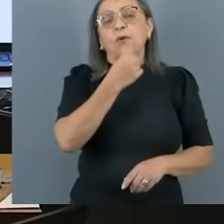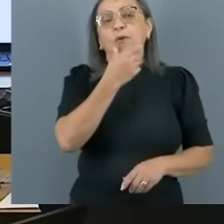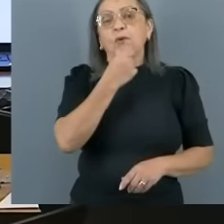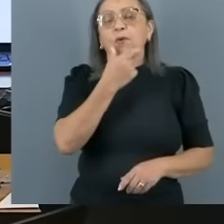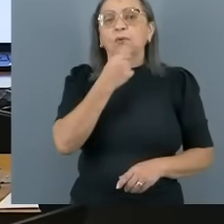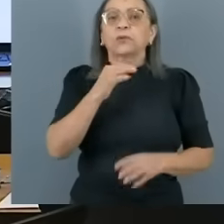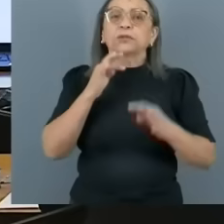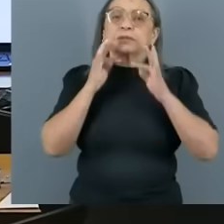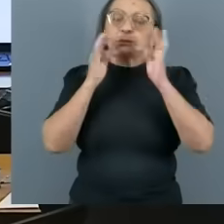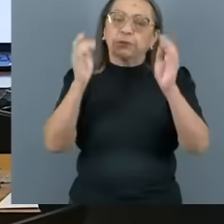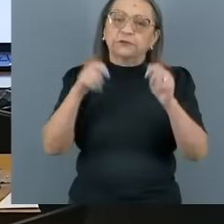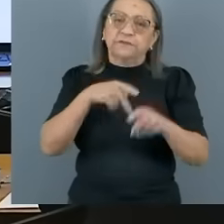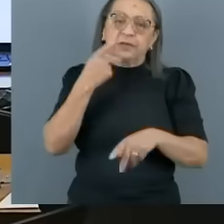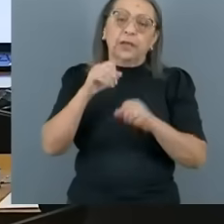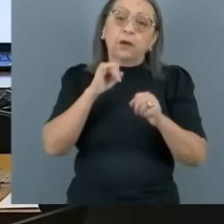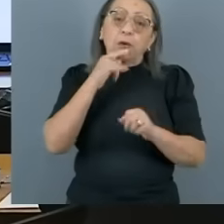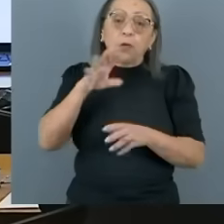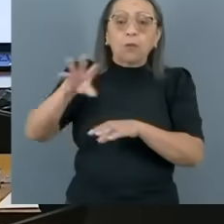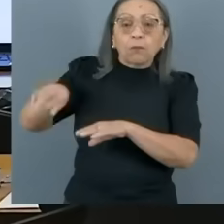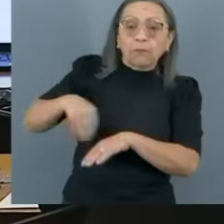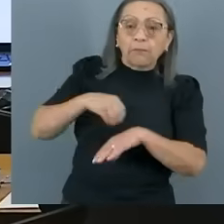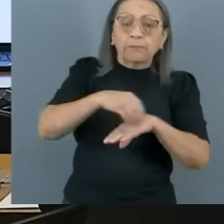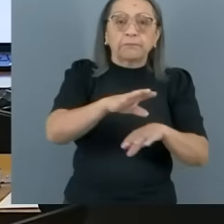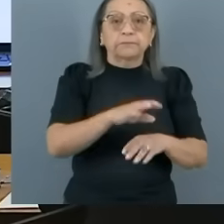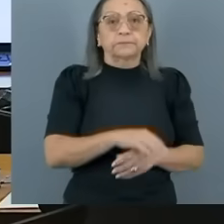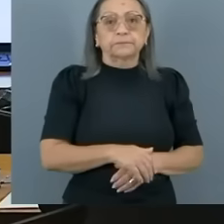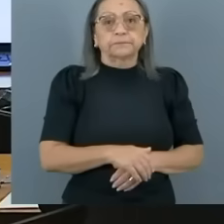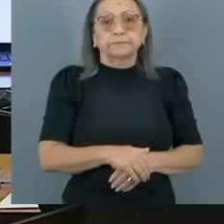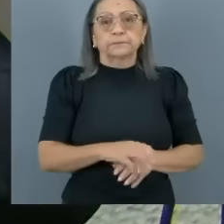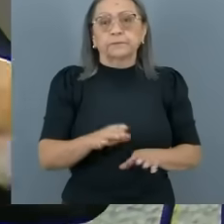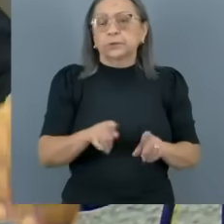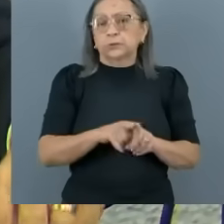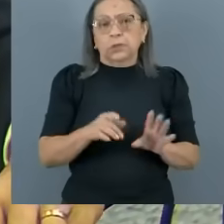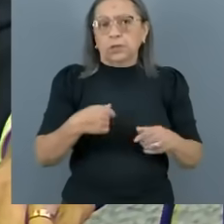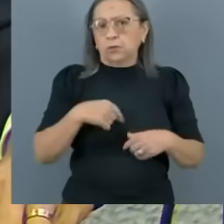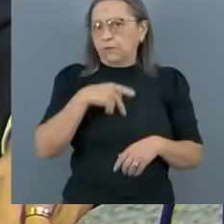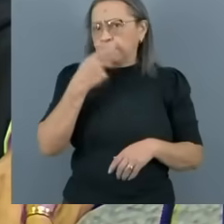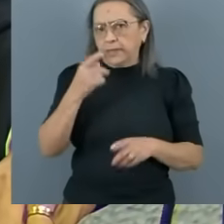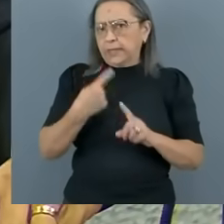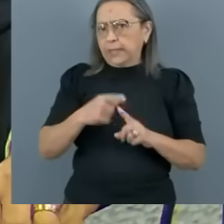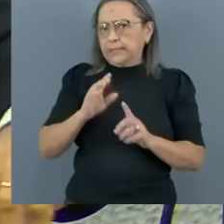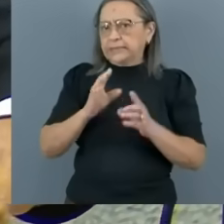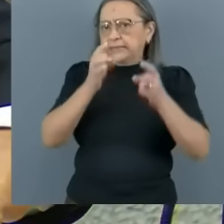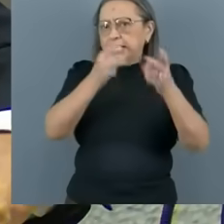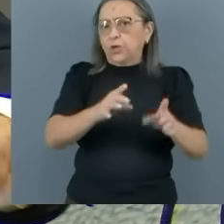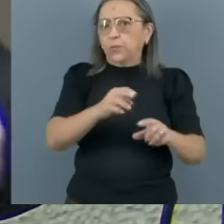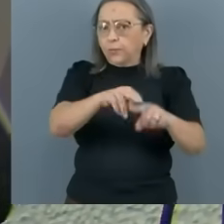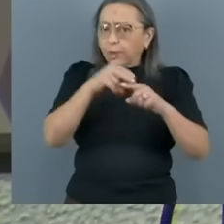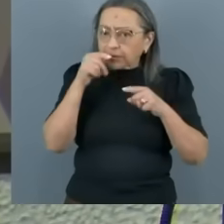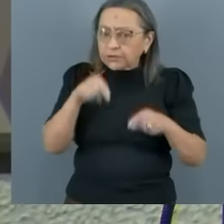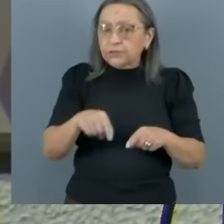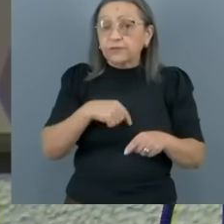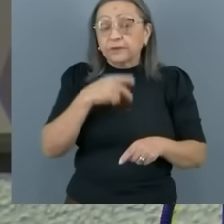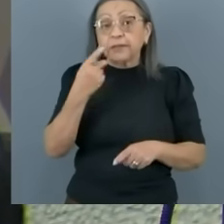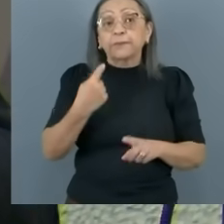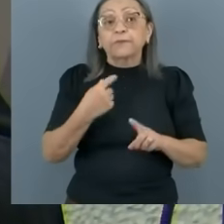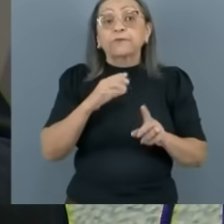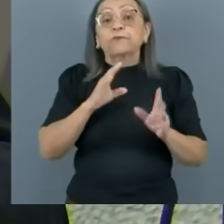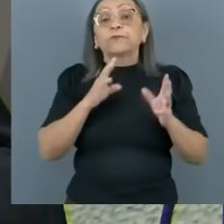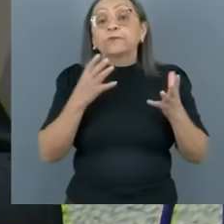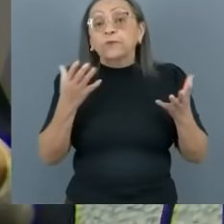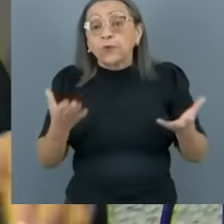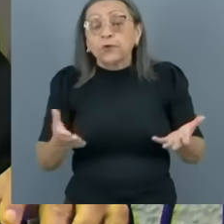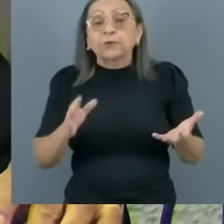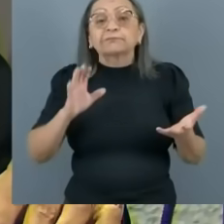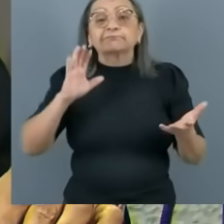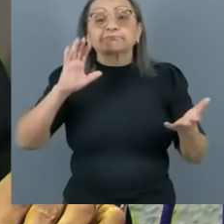mesmo trazer as respostas relativas à questão. E só para poder esclarecer, eu não falei que ela saiu por causa disso. Eu falei que foram tomadas essas